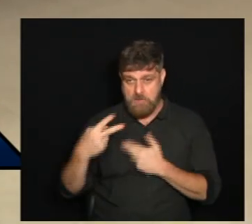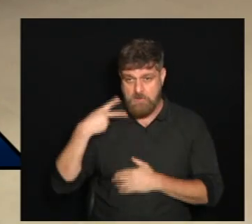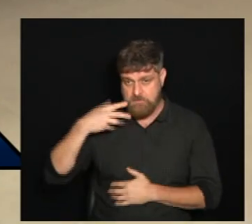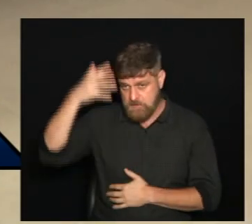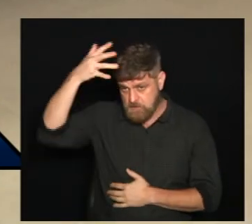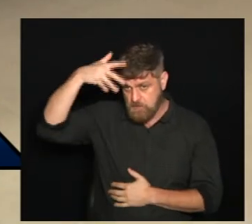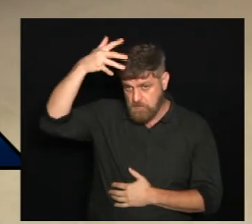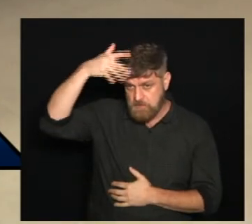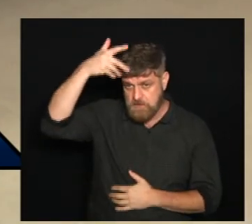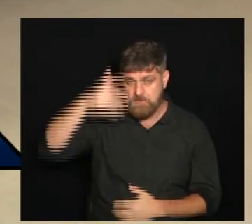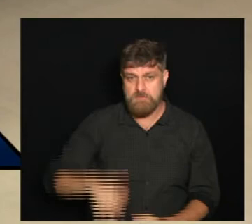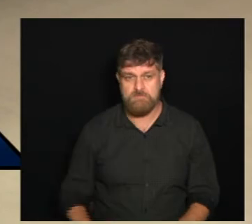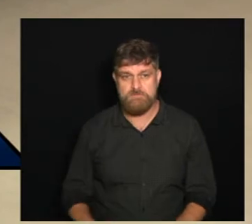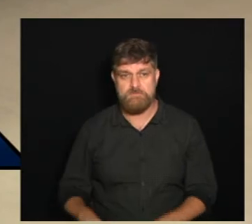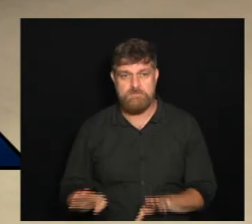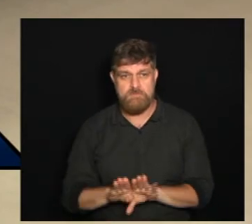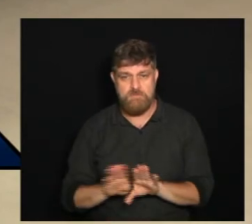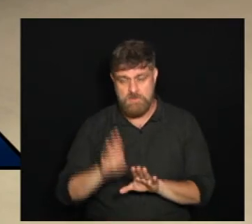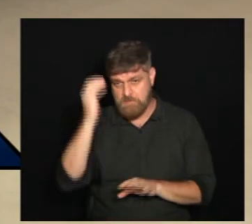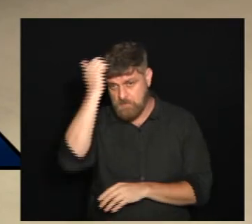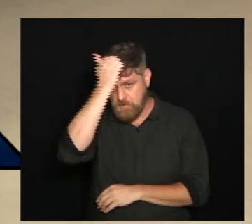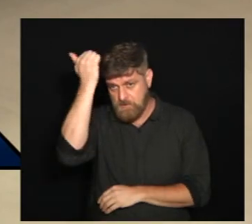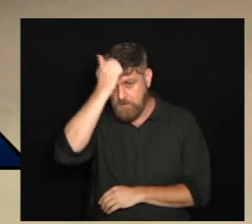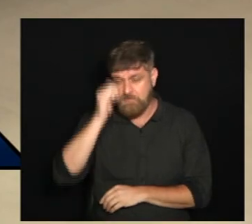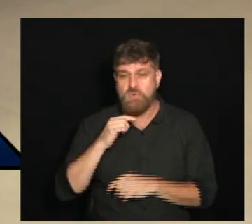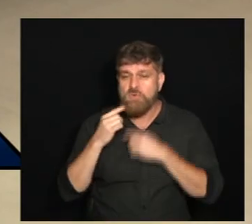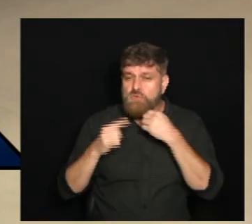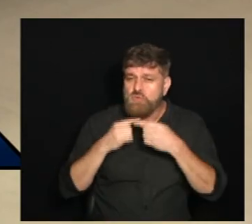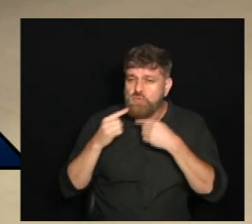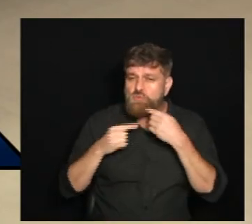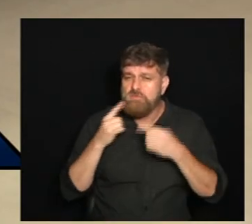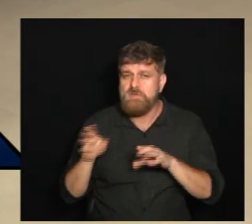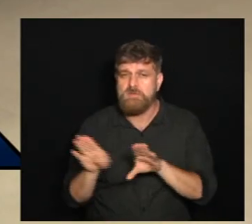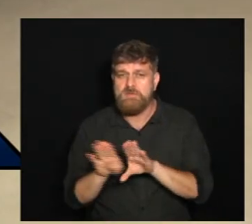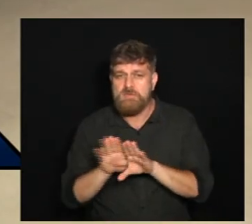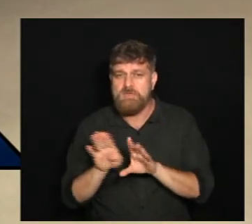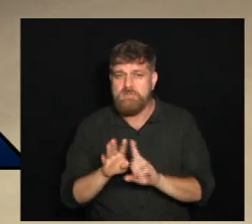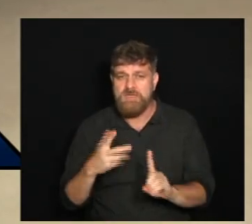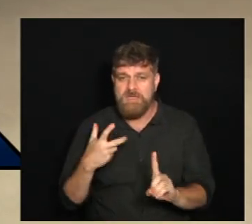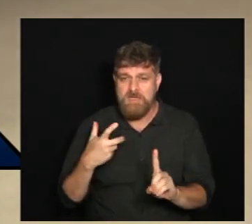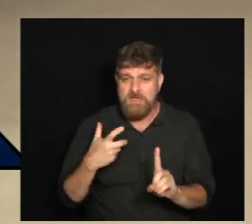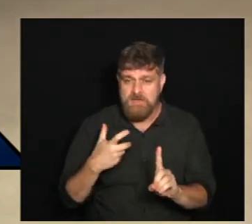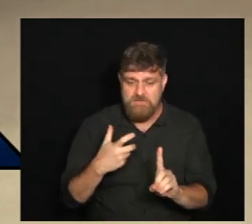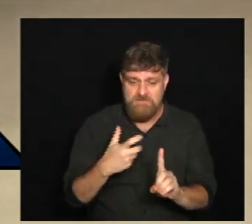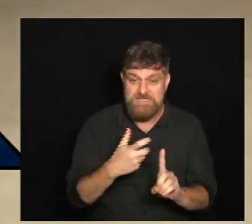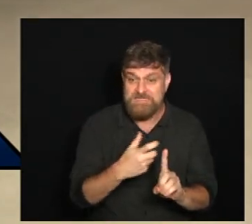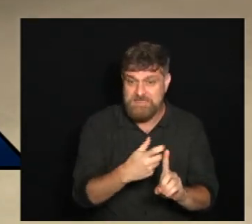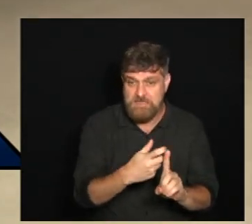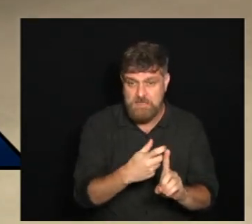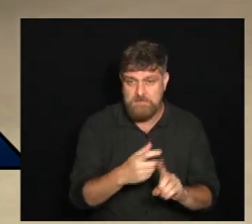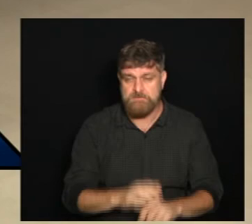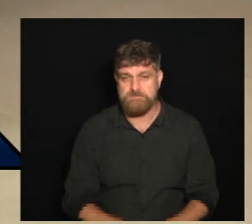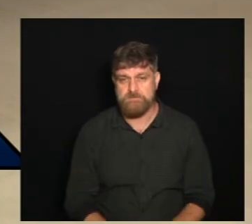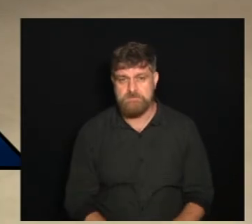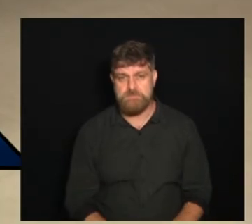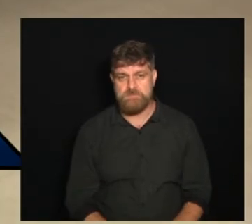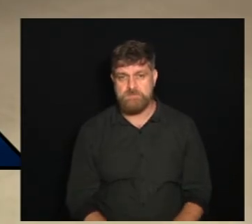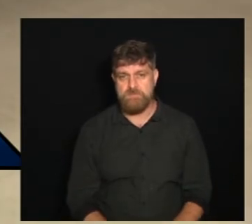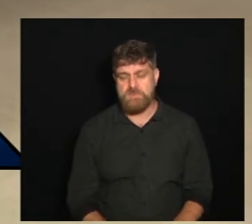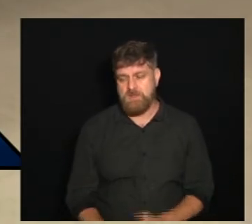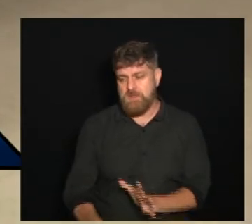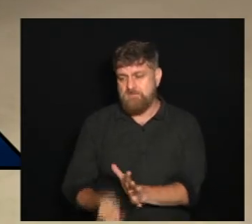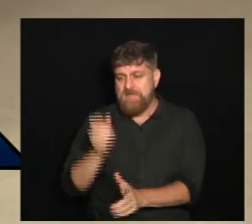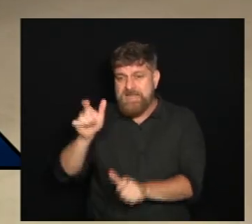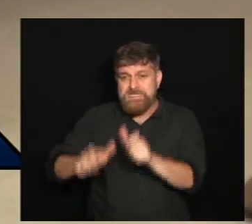Farmadic, o vereador Ailton da Farmácia, em relação às aplicações de vacinas. Várias pessoas